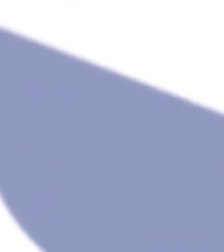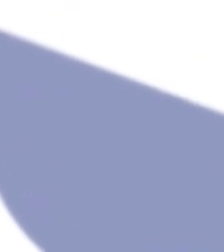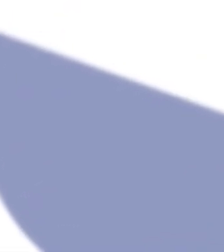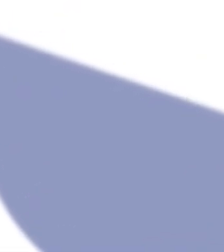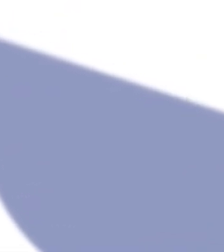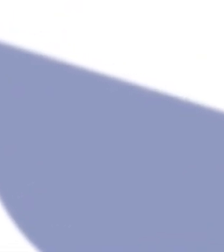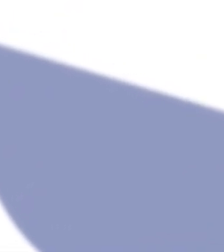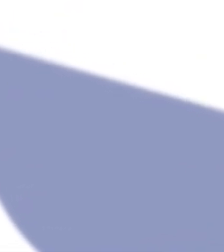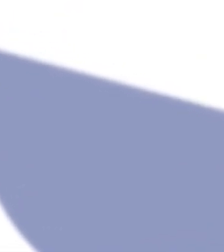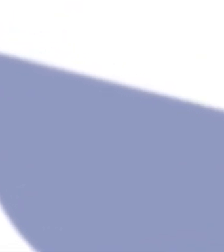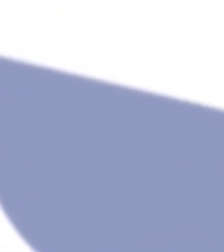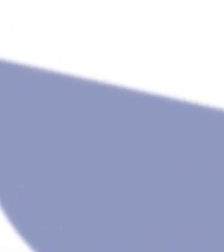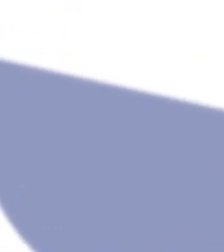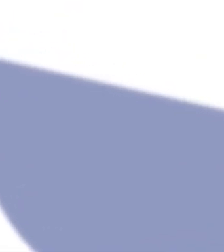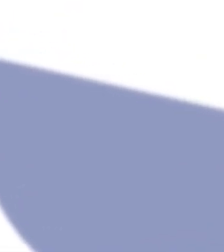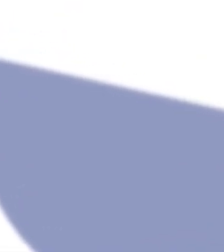gostado ne